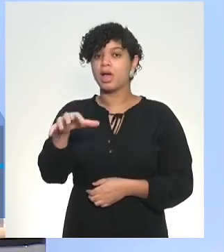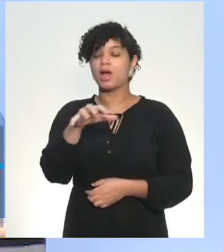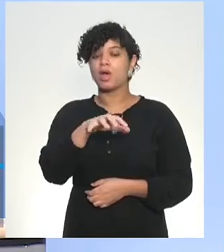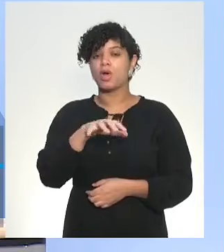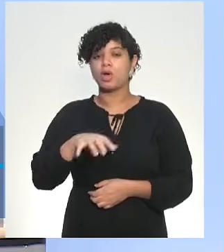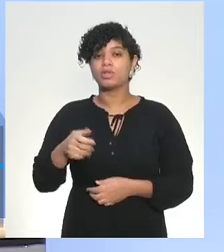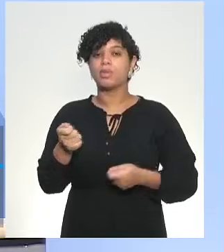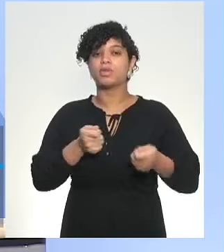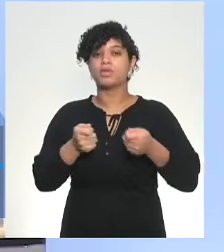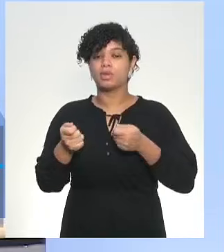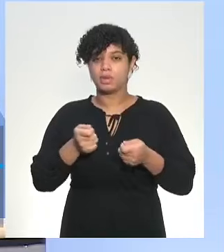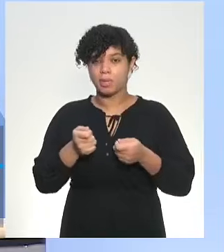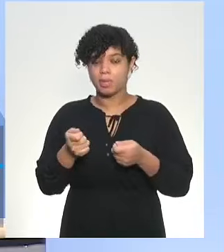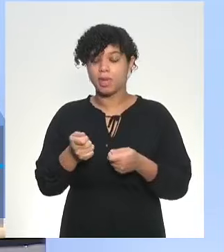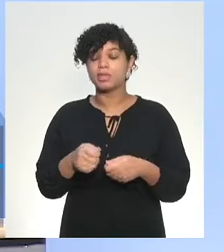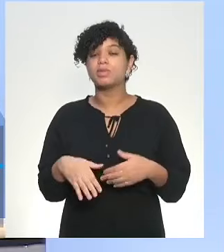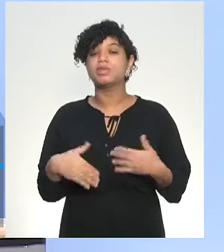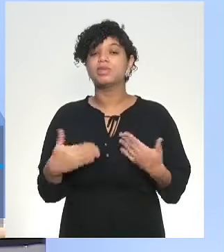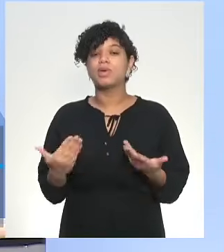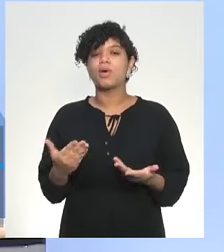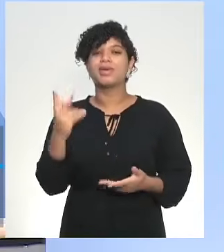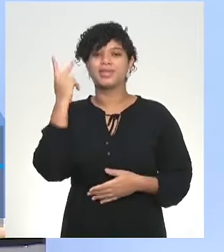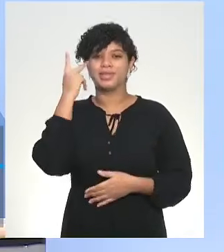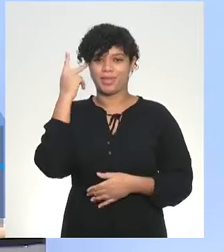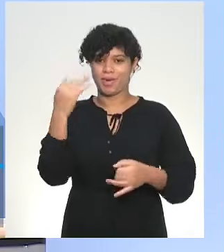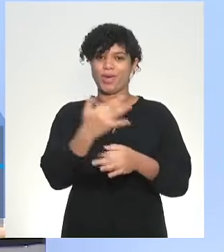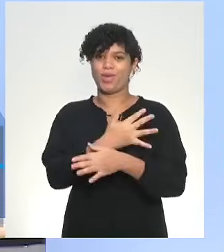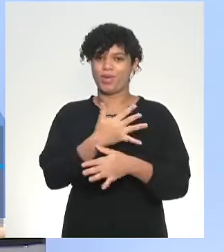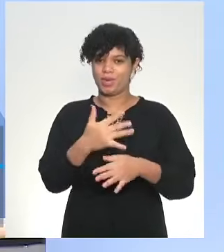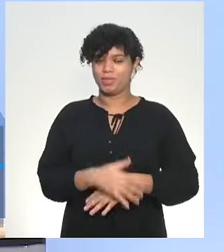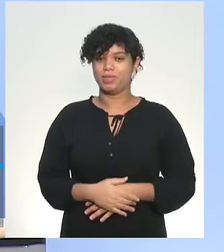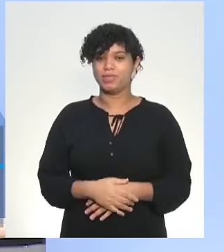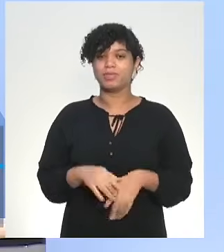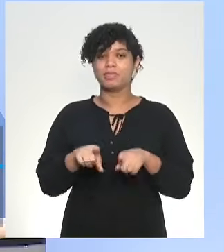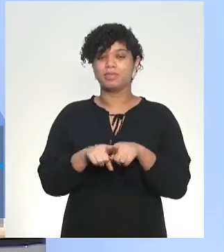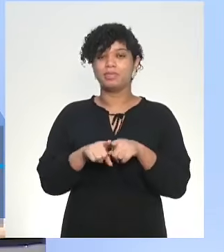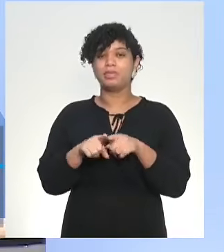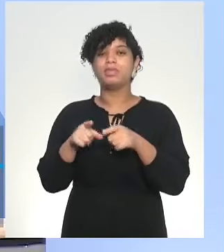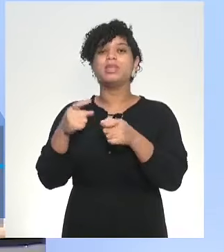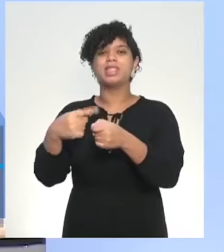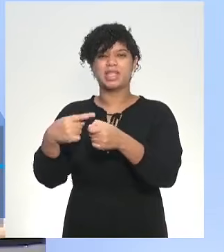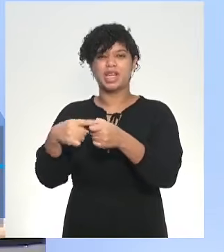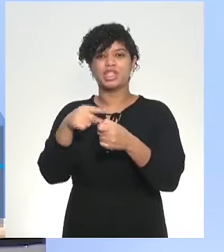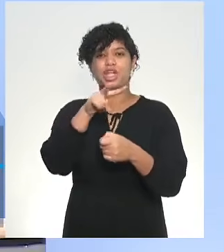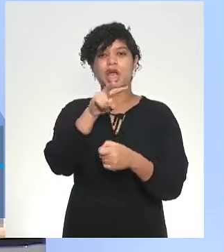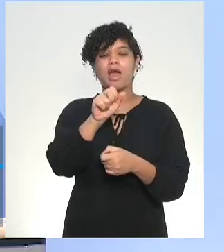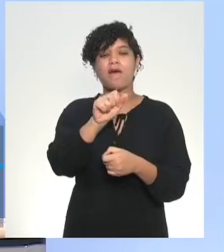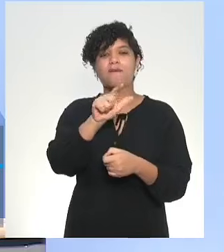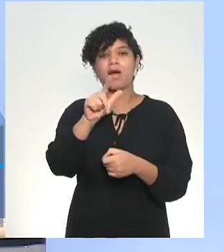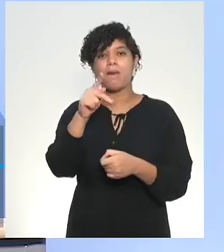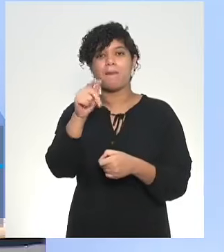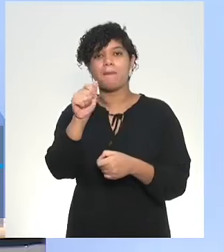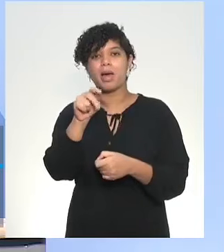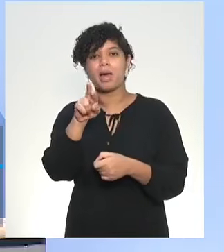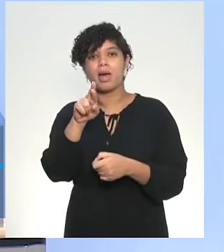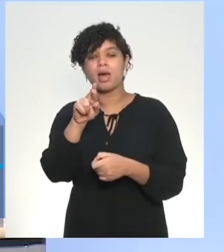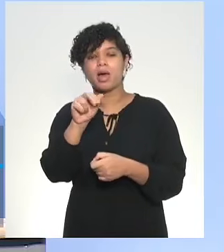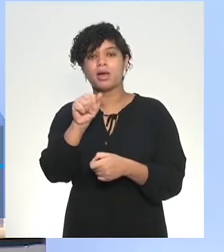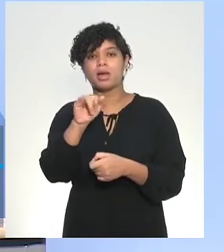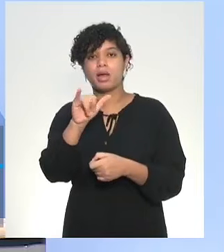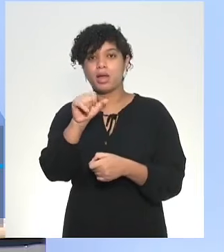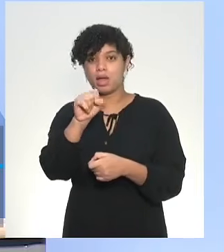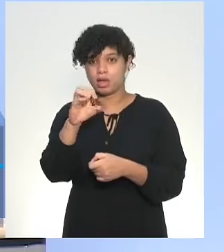metropolitana de São Paulo. Nós tivemos aqui também Valparaíso, que fica na região de Araçatuba,